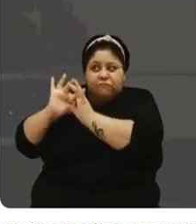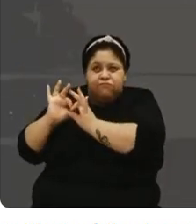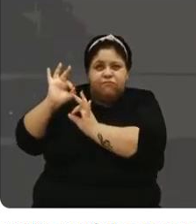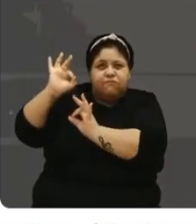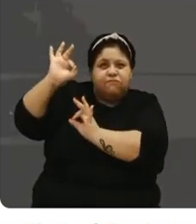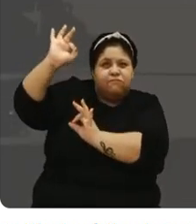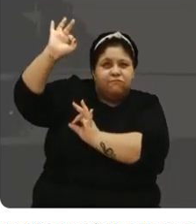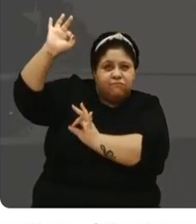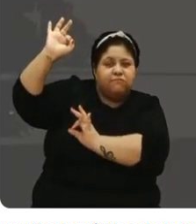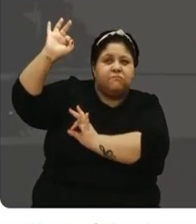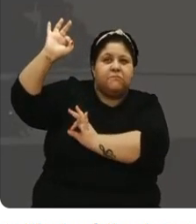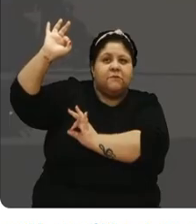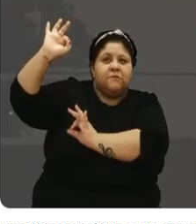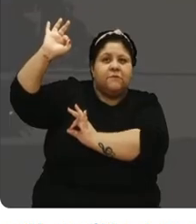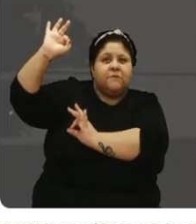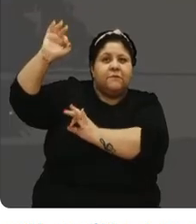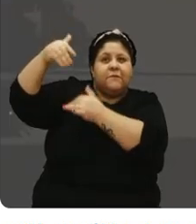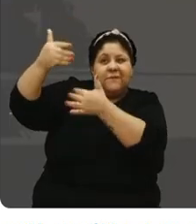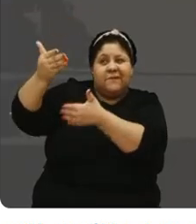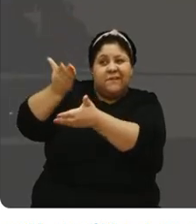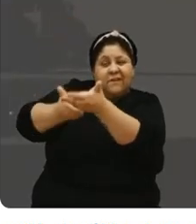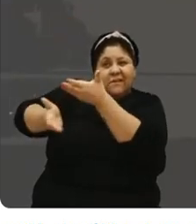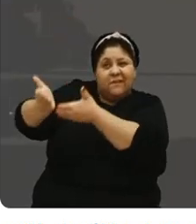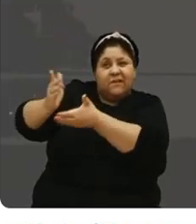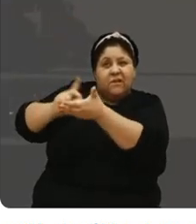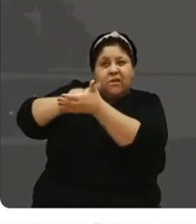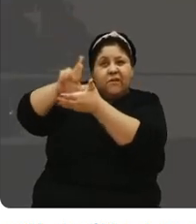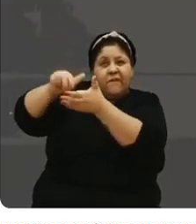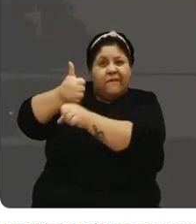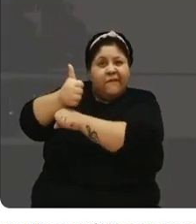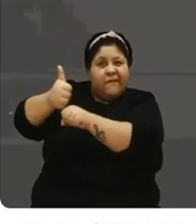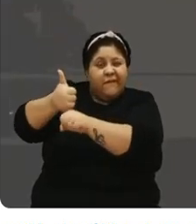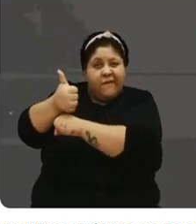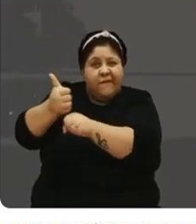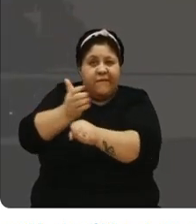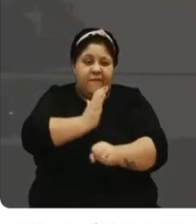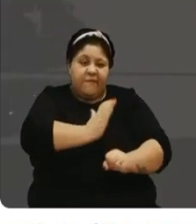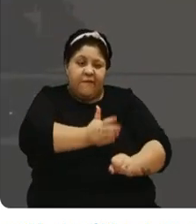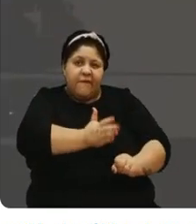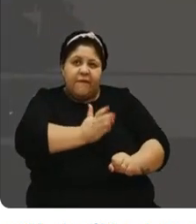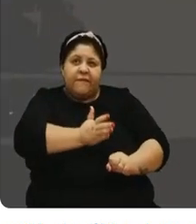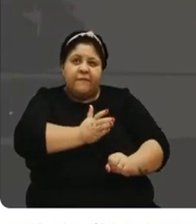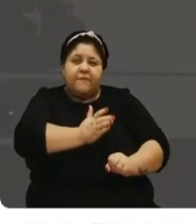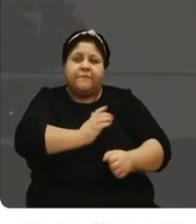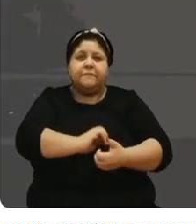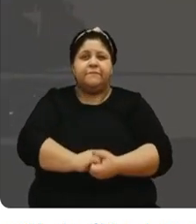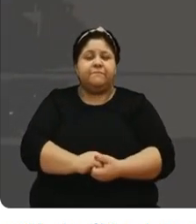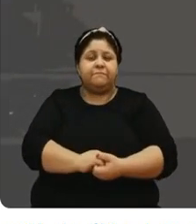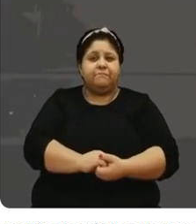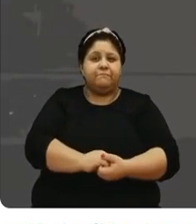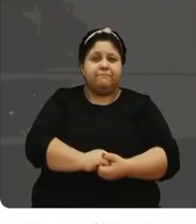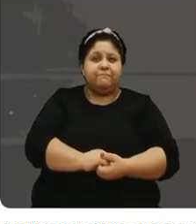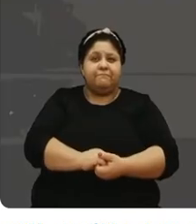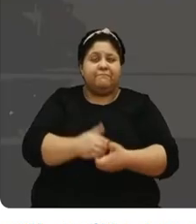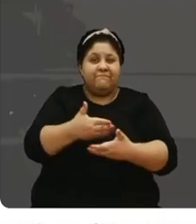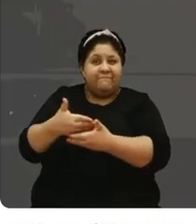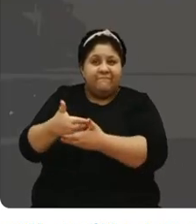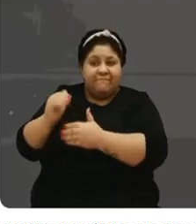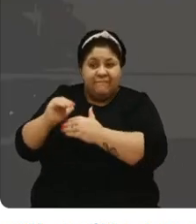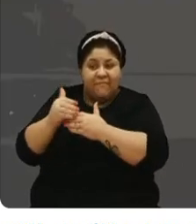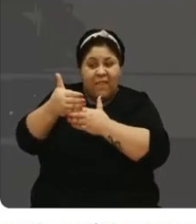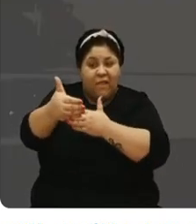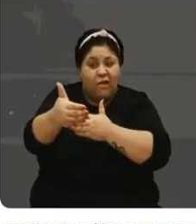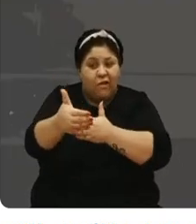foi uma consulta com vários especialistas, cardiologista, geneticista. E essa criança também, durante o